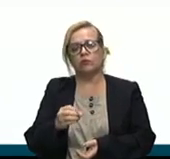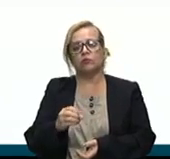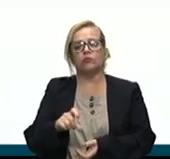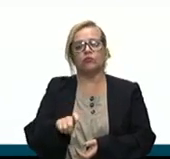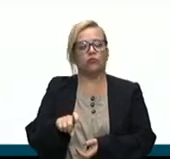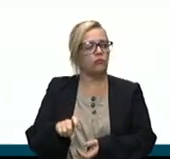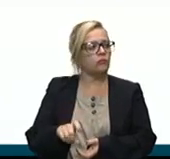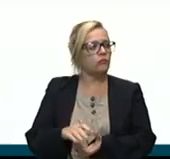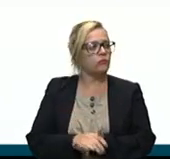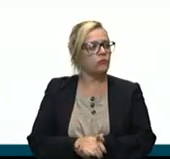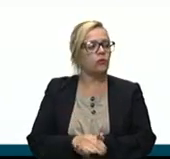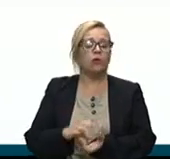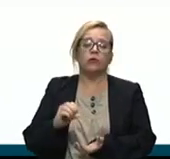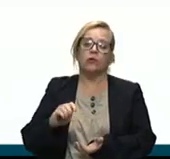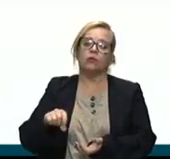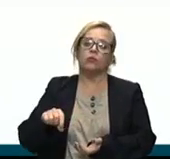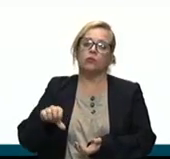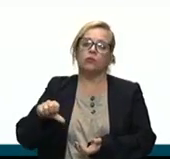0,928.